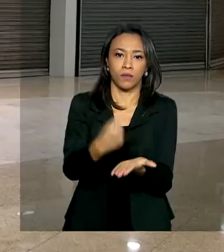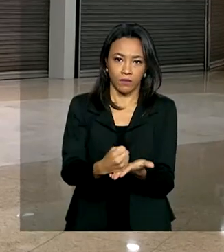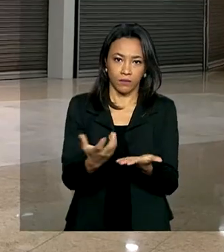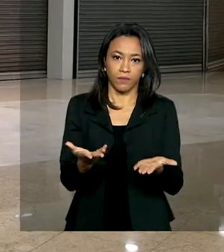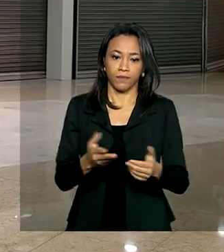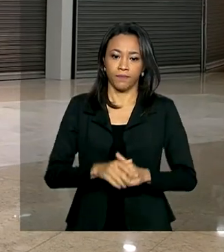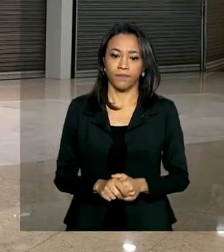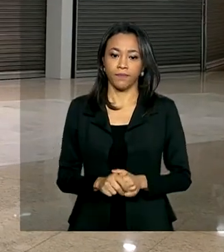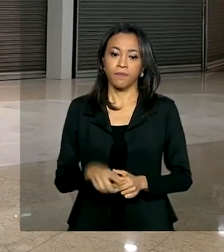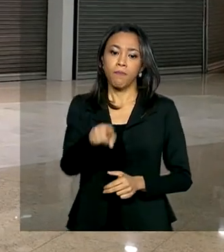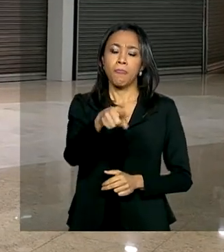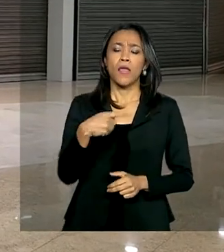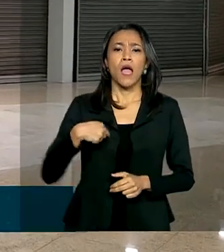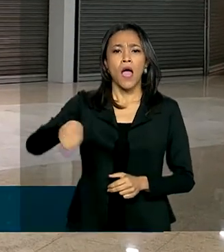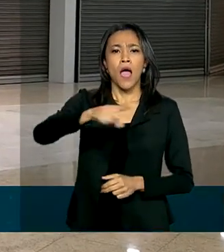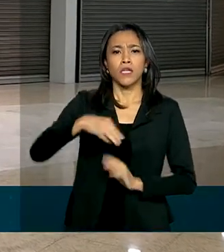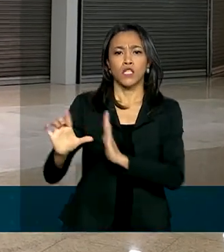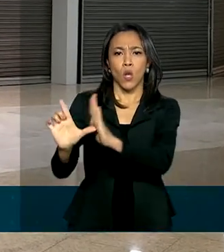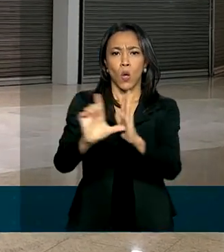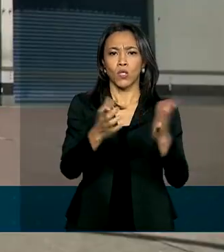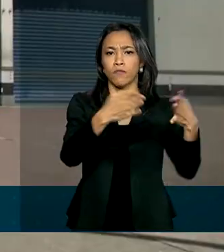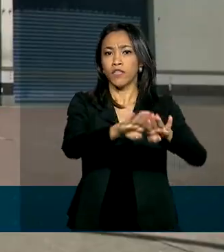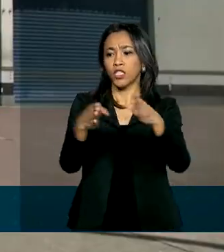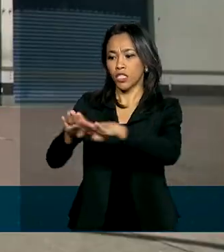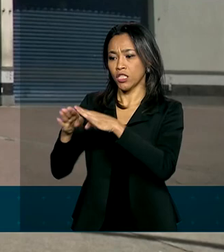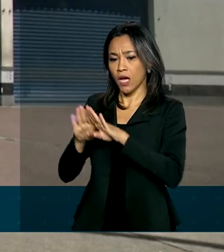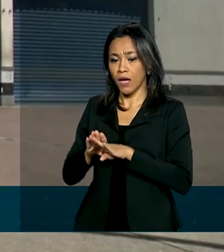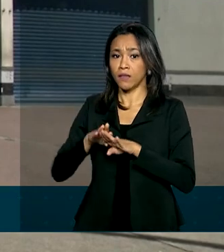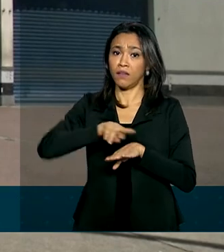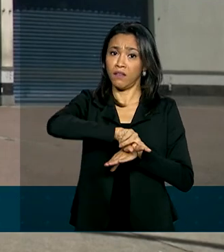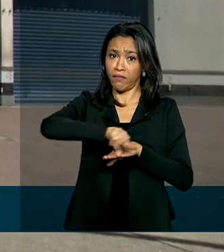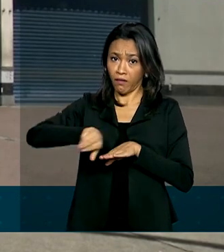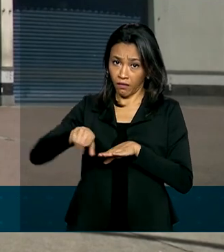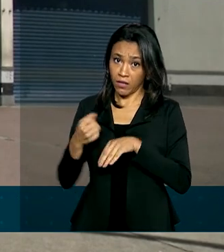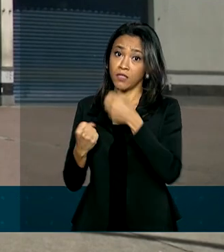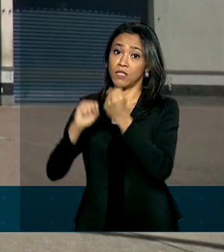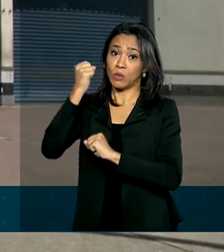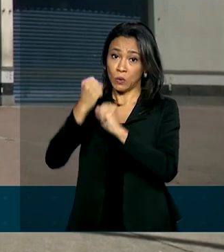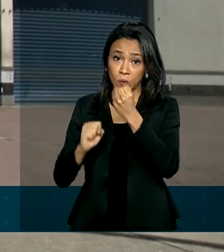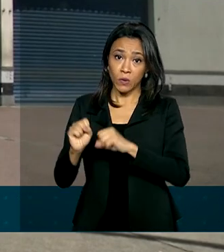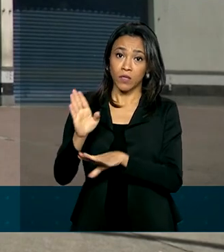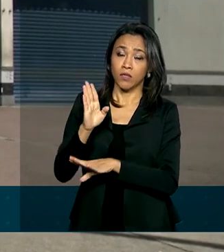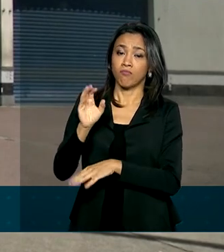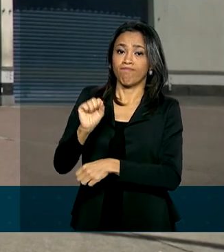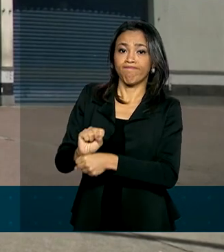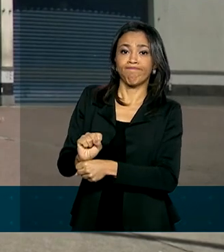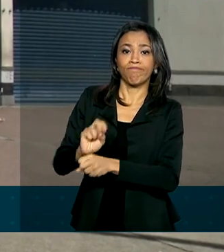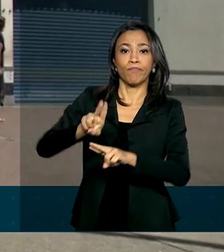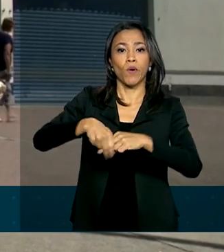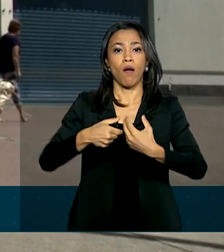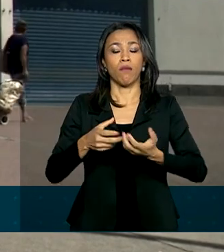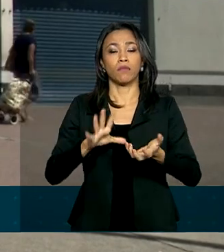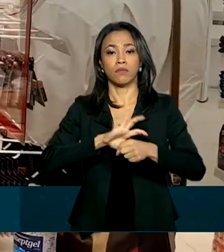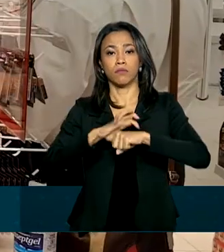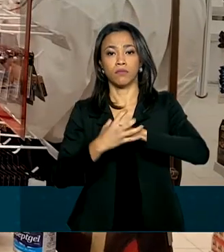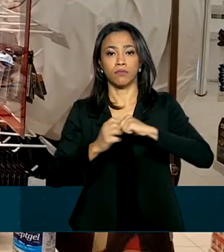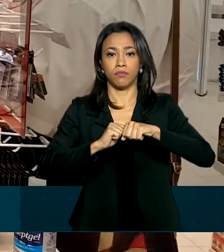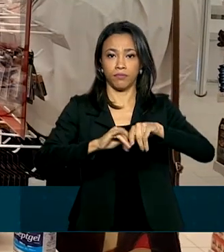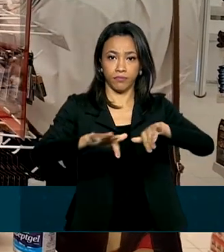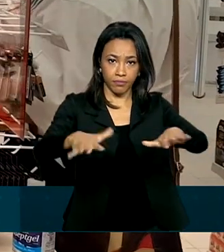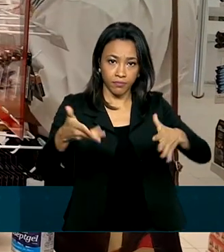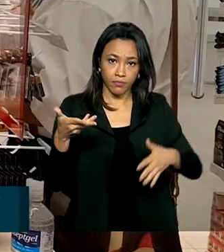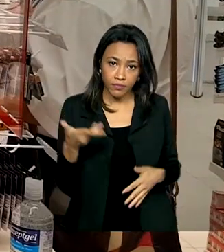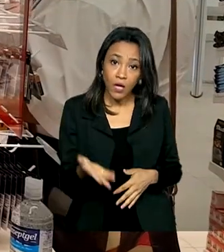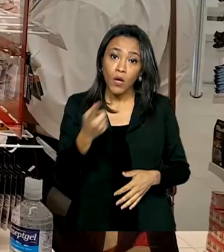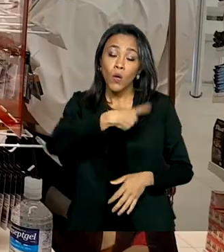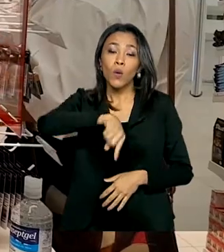Com as portas das lojas fechadas e muitas indústrias sem funcionar por causa da pandemia de Covid-19, o número de